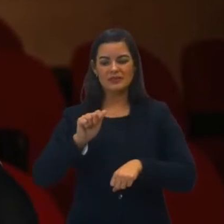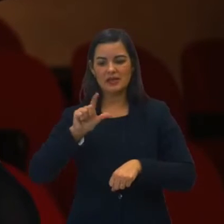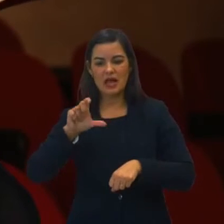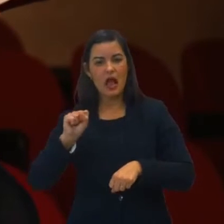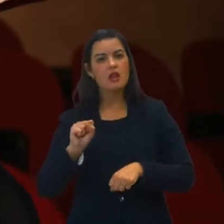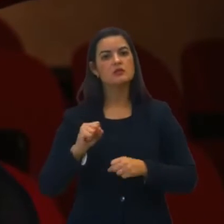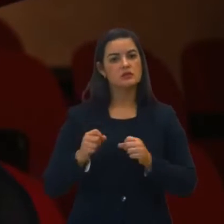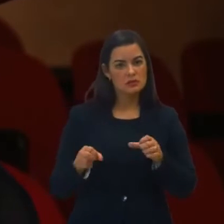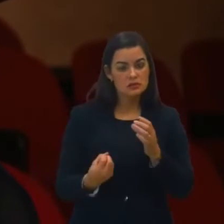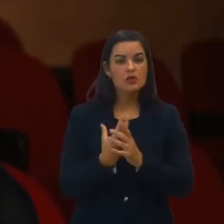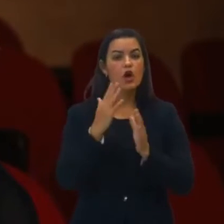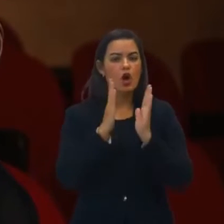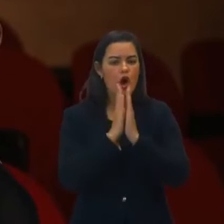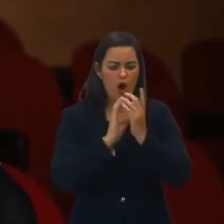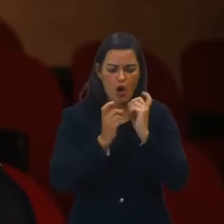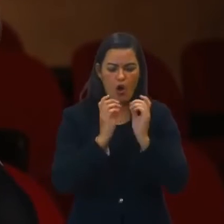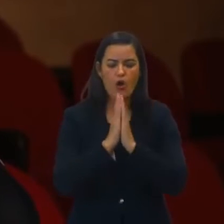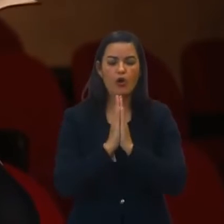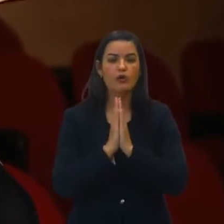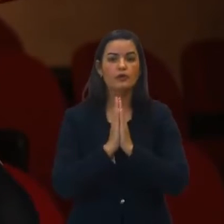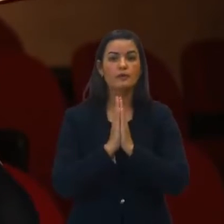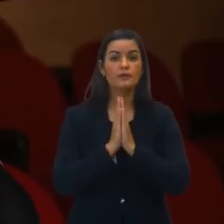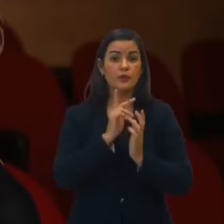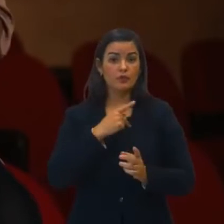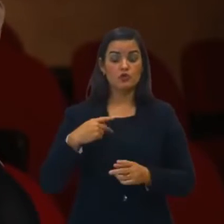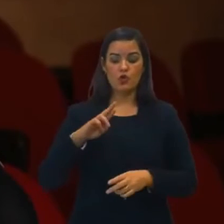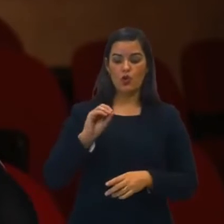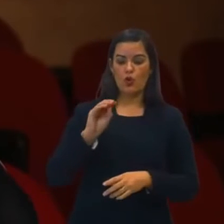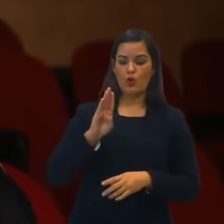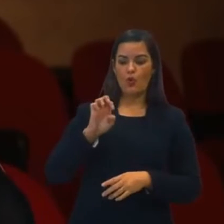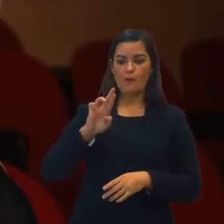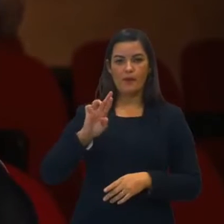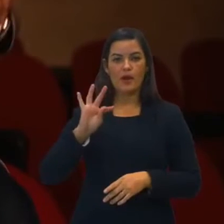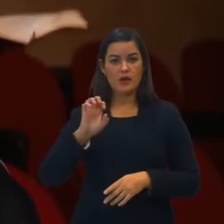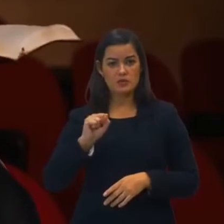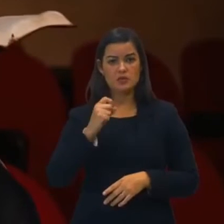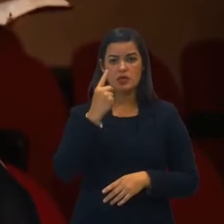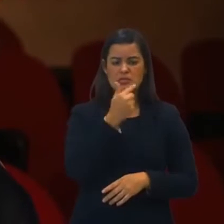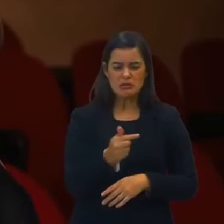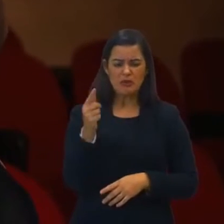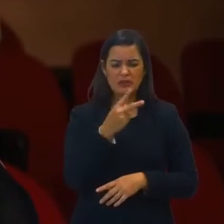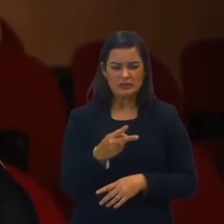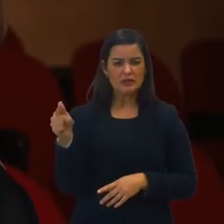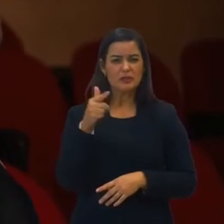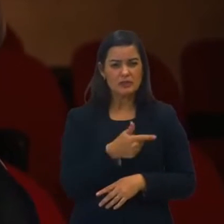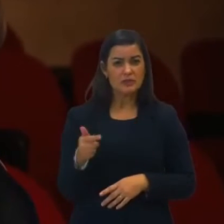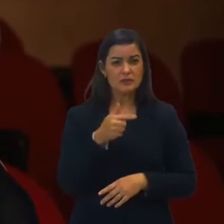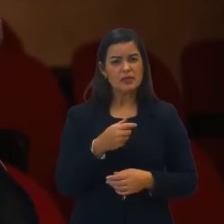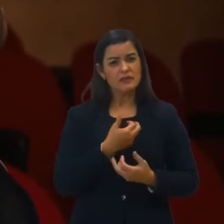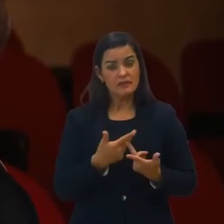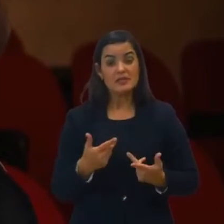Evan Roberts. E em algumas semanas, este avivamento varreu o país de Gales e mais de 100